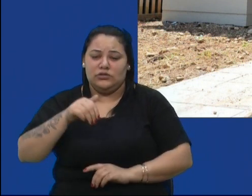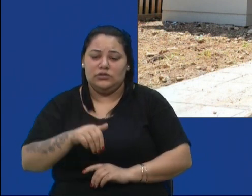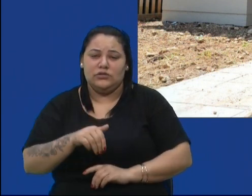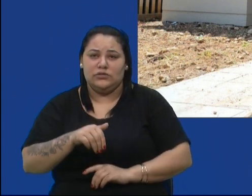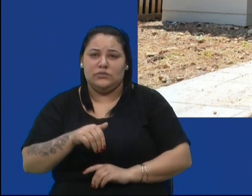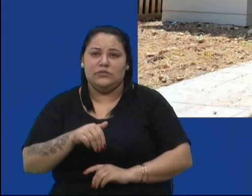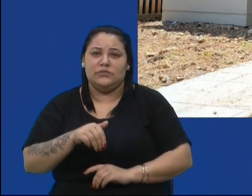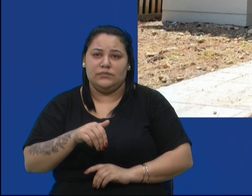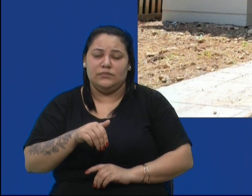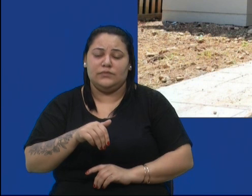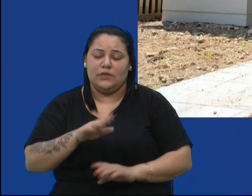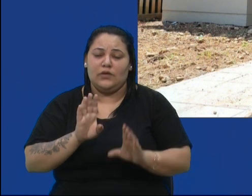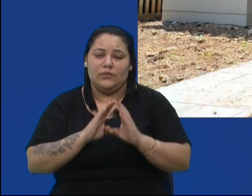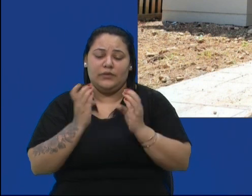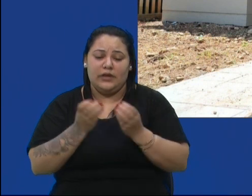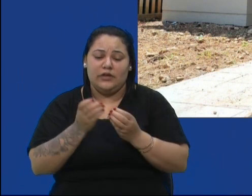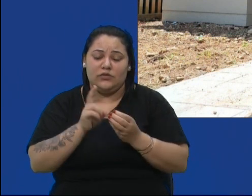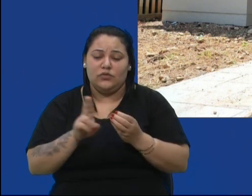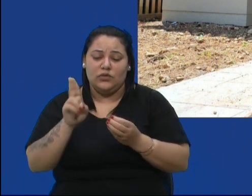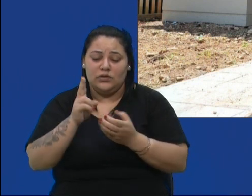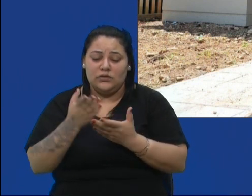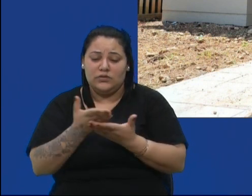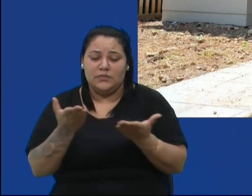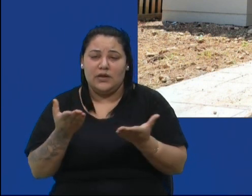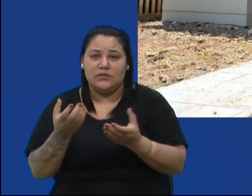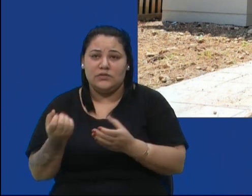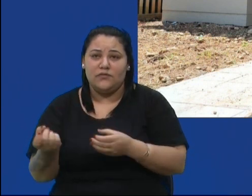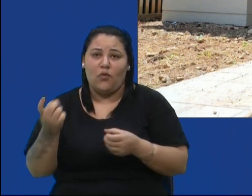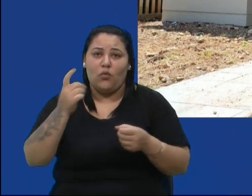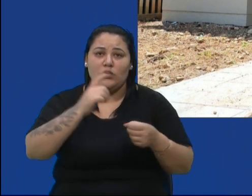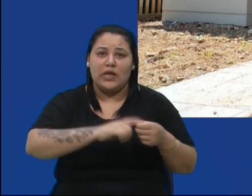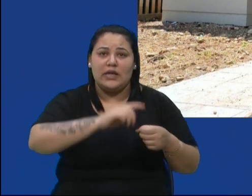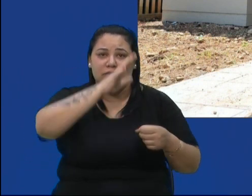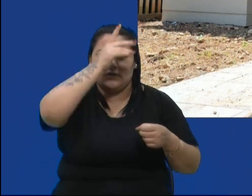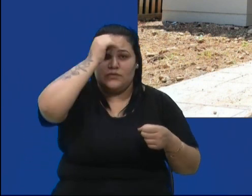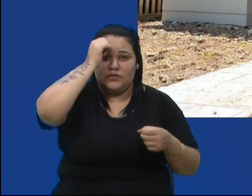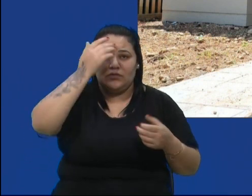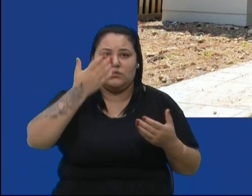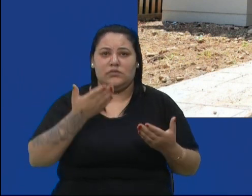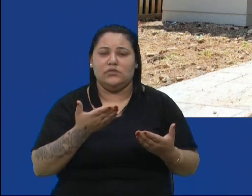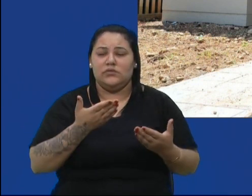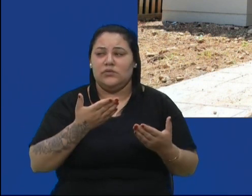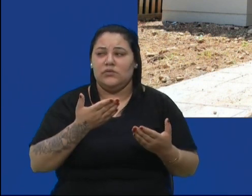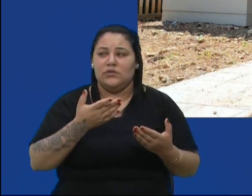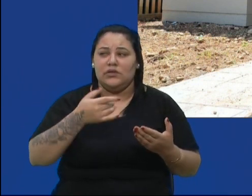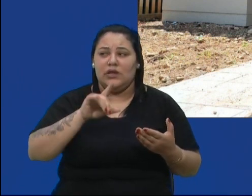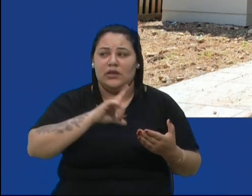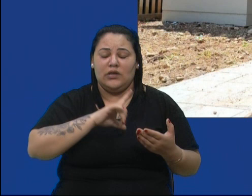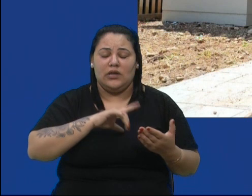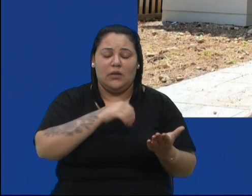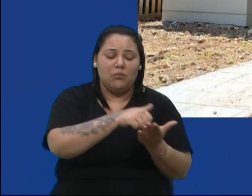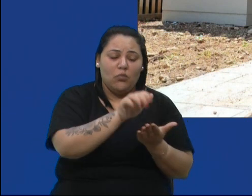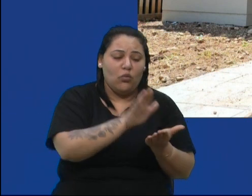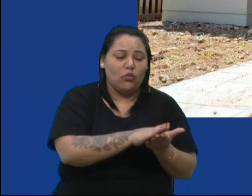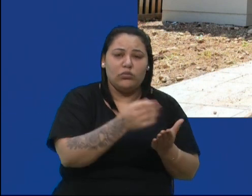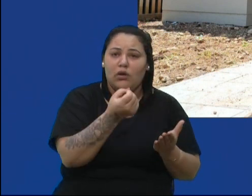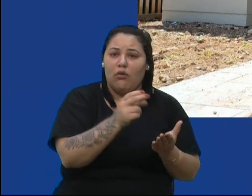desocupasse aqueles espaços e entregasse para a Prefeitura, sob pena de multa ou até mesmo de uma ação